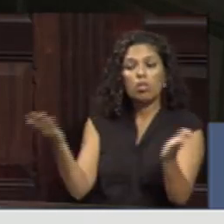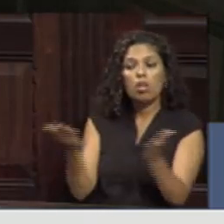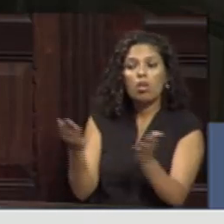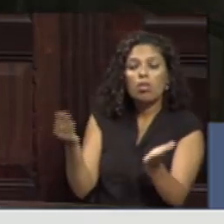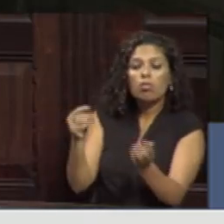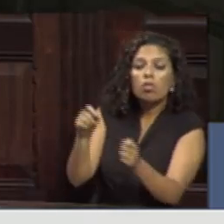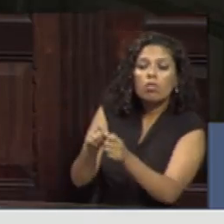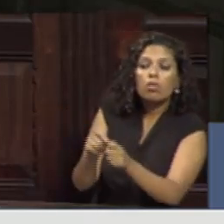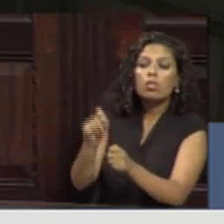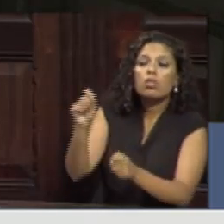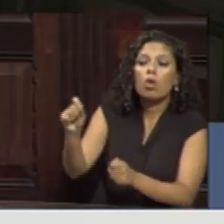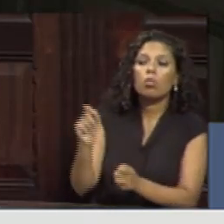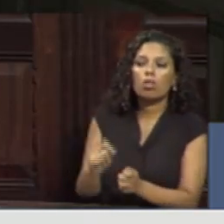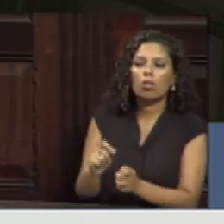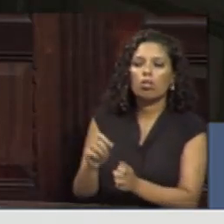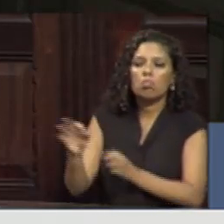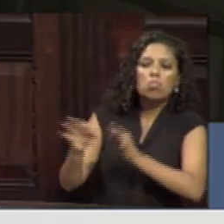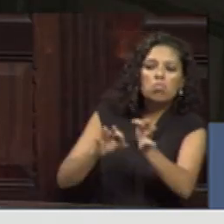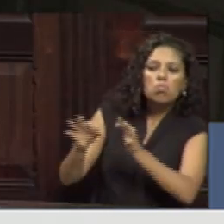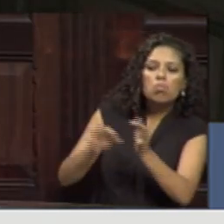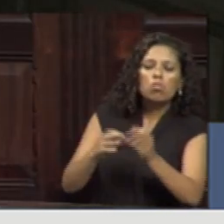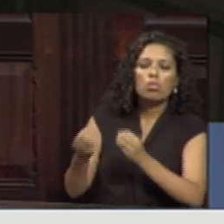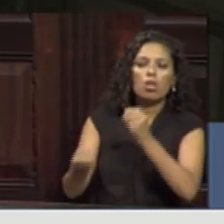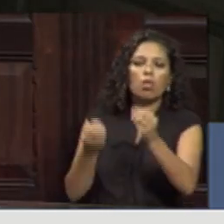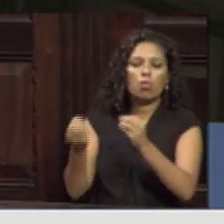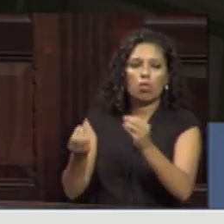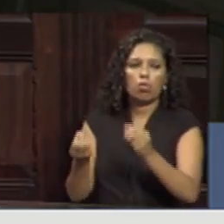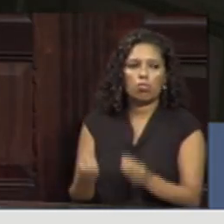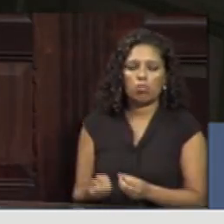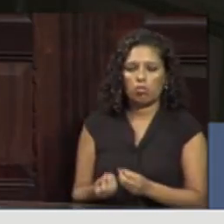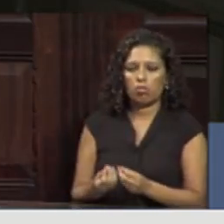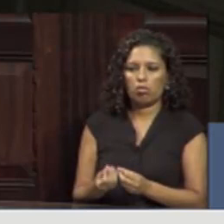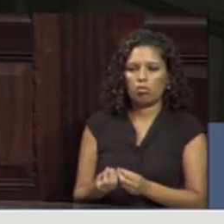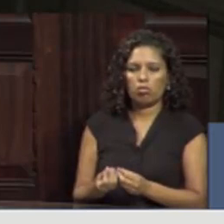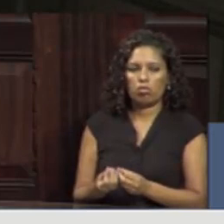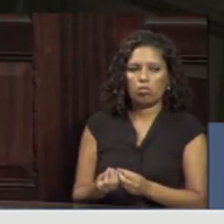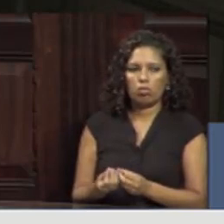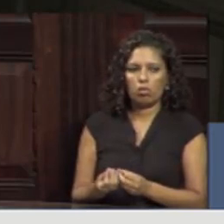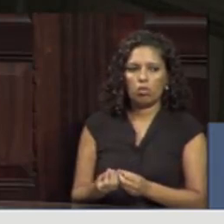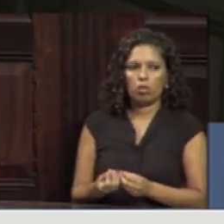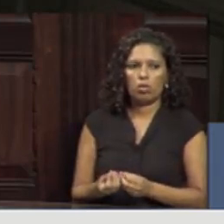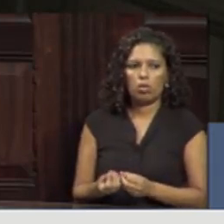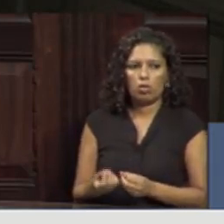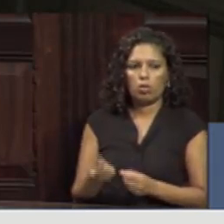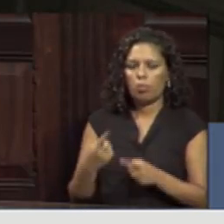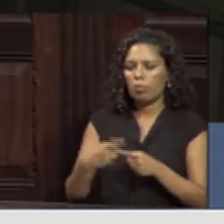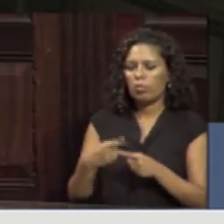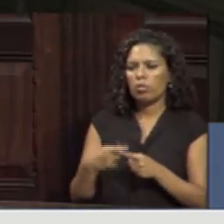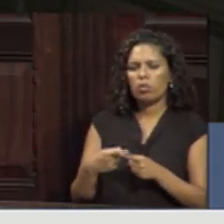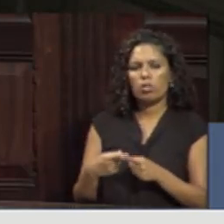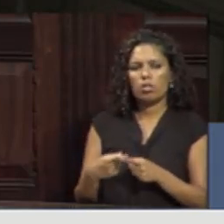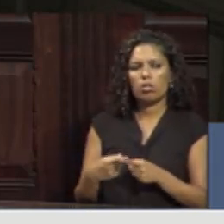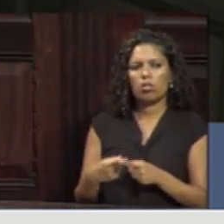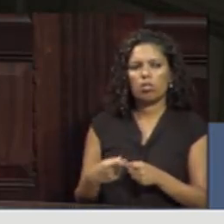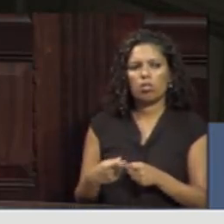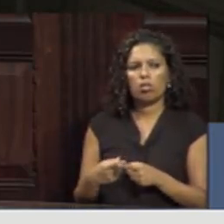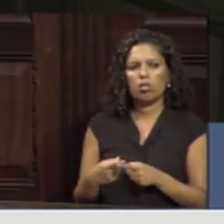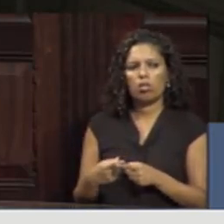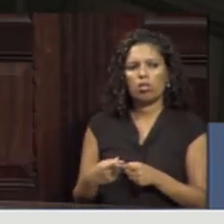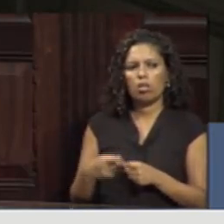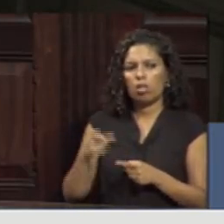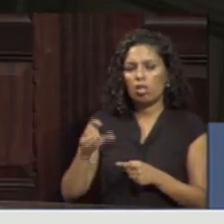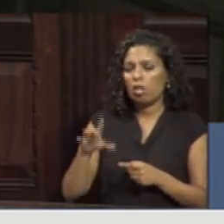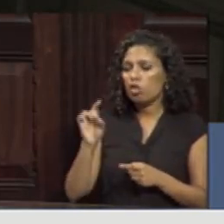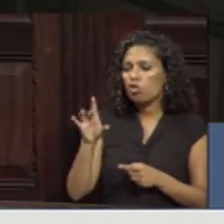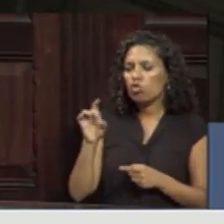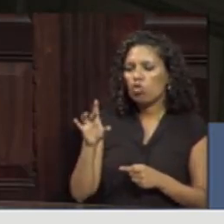serão feitas essas investigações e a perseguição dos culpados. Porque não se trata apenas, senhoras e senhores deputados, de um crime